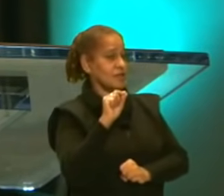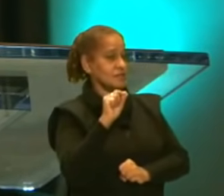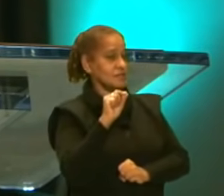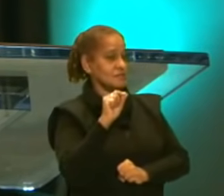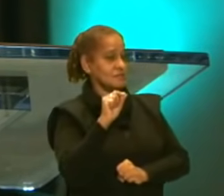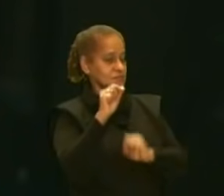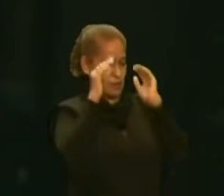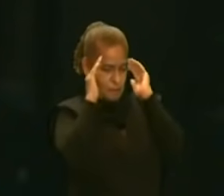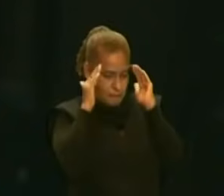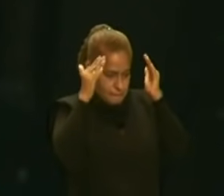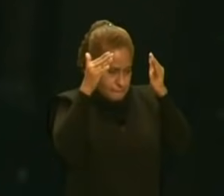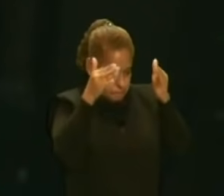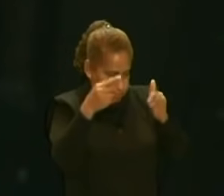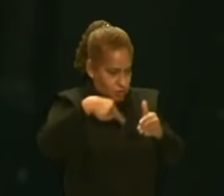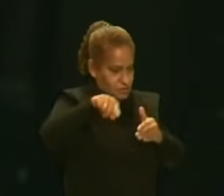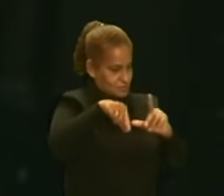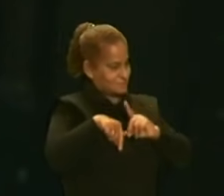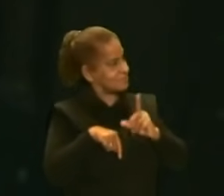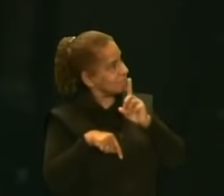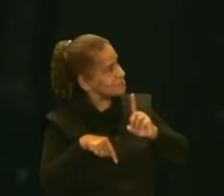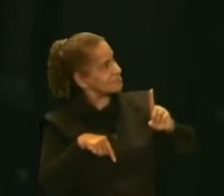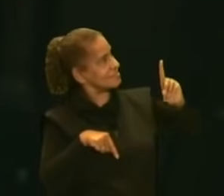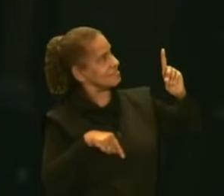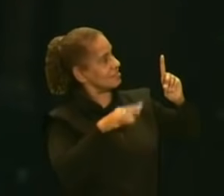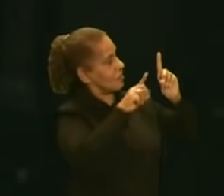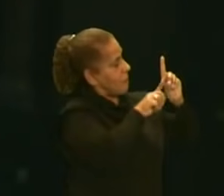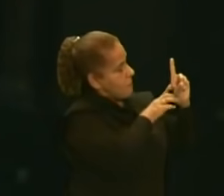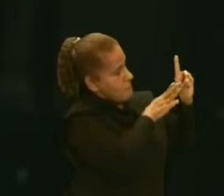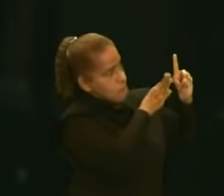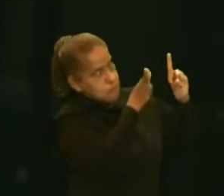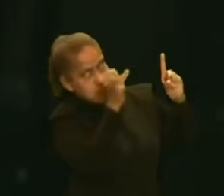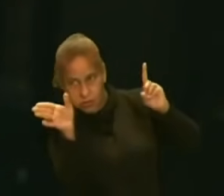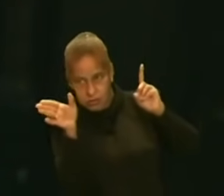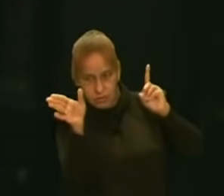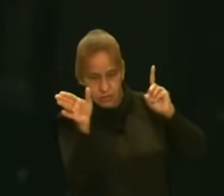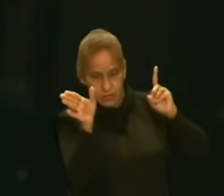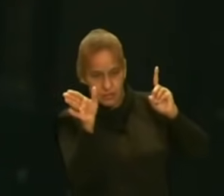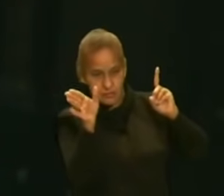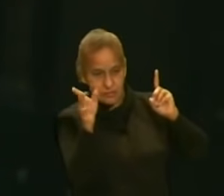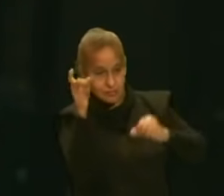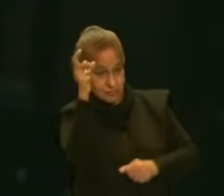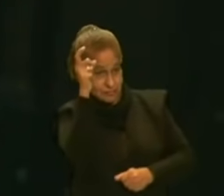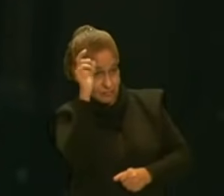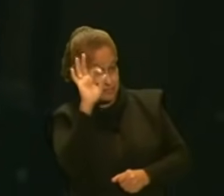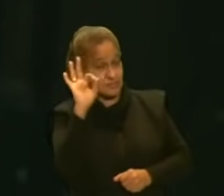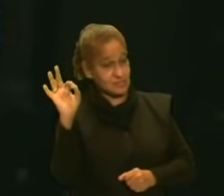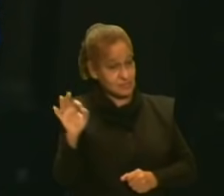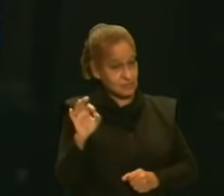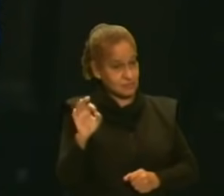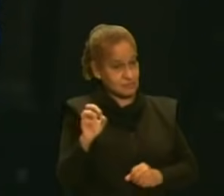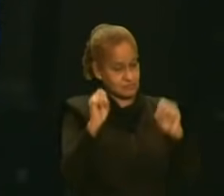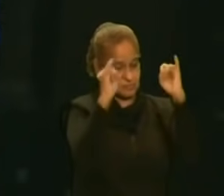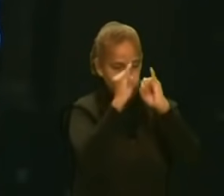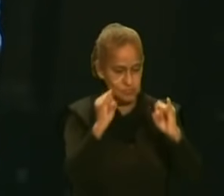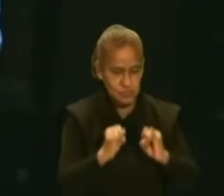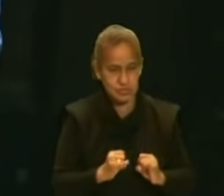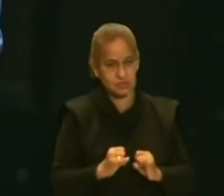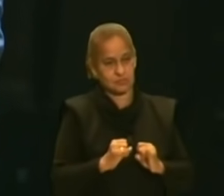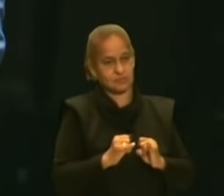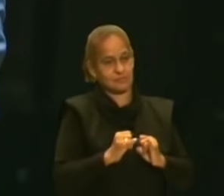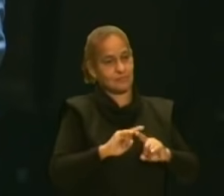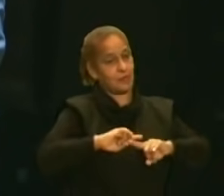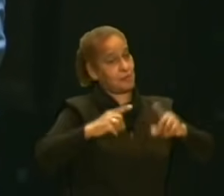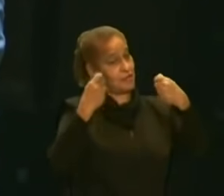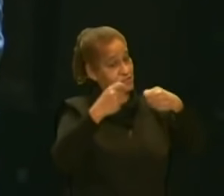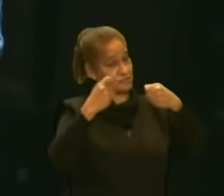foco central, que é a nossa adoração exclusiva ao Senhor. E é isso que diz o apóstolo